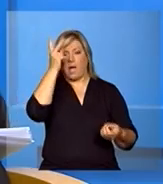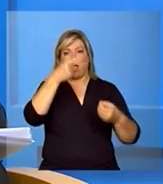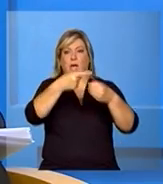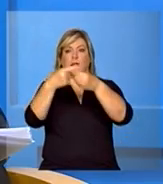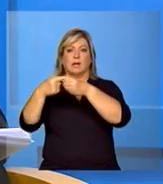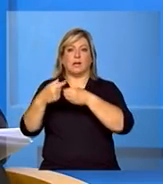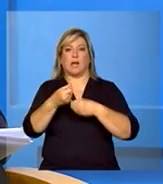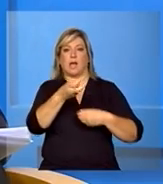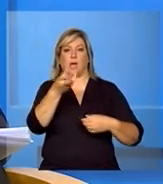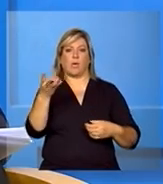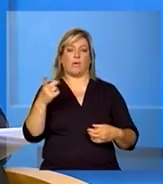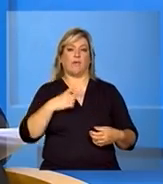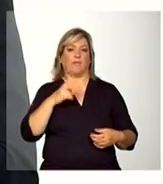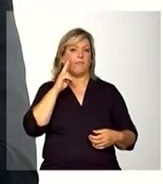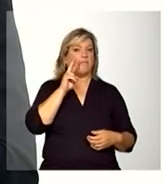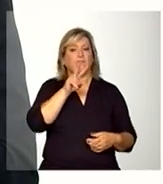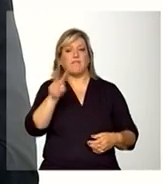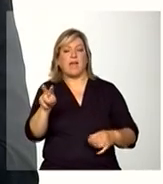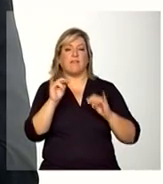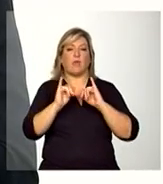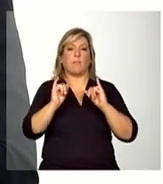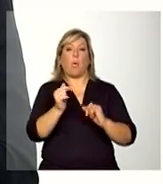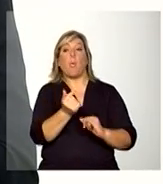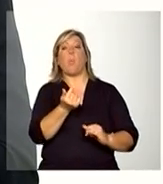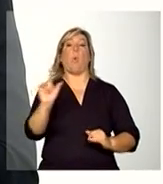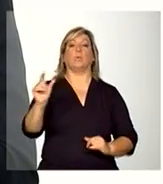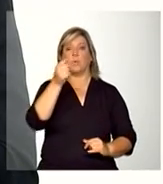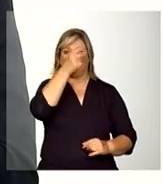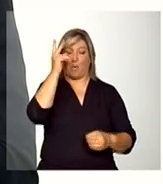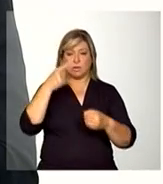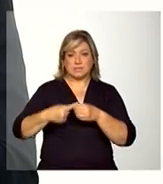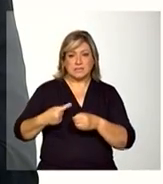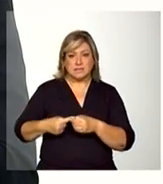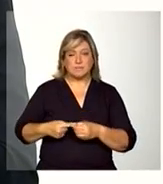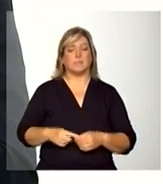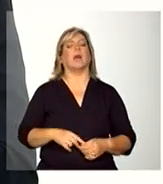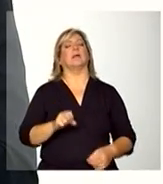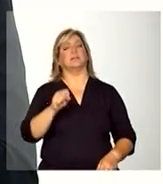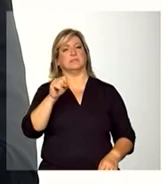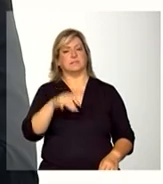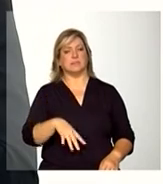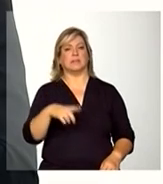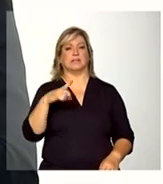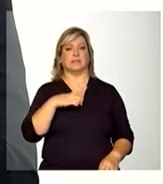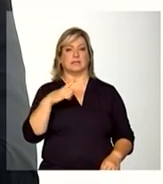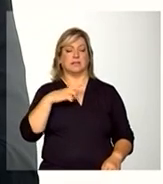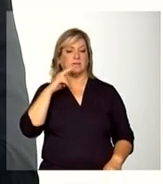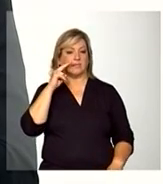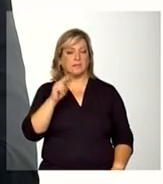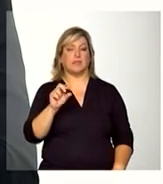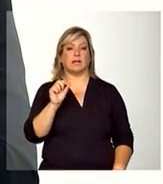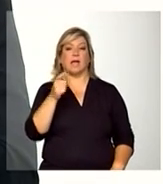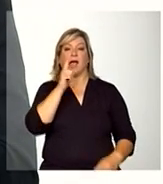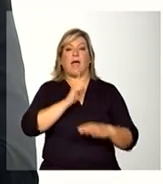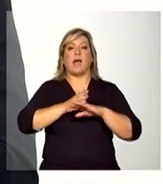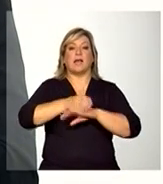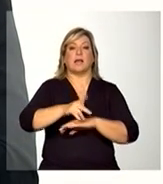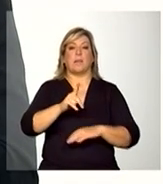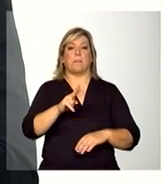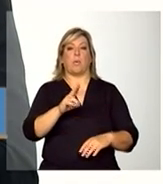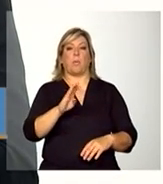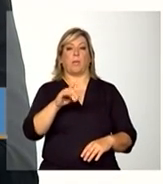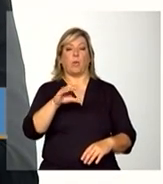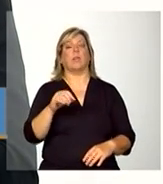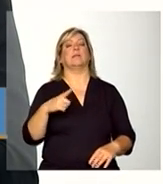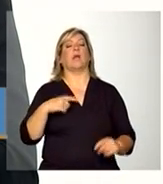outro município sim no acesso público você consegue verificar dados cadastrais e dados